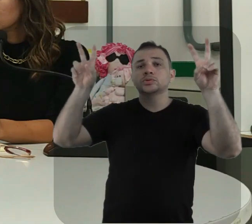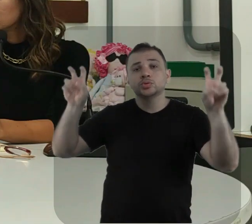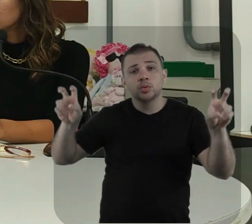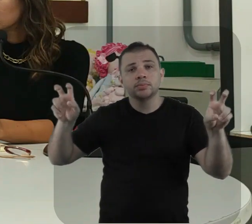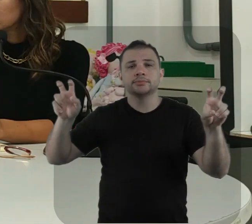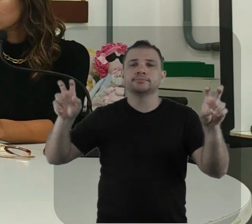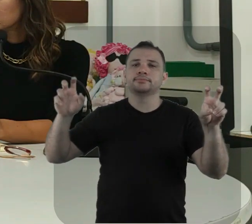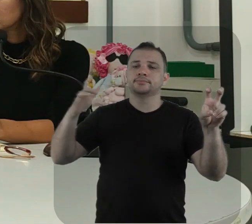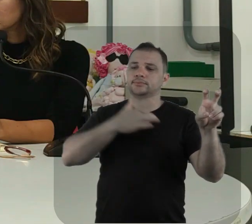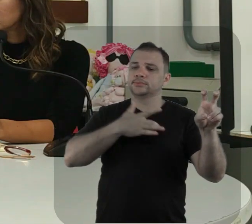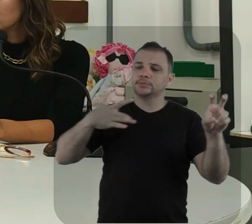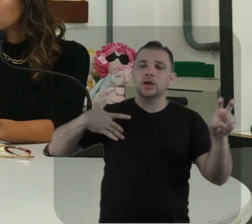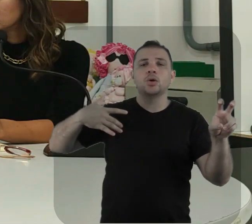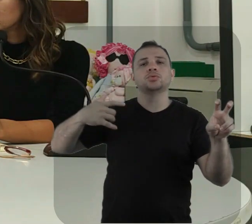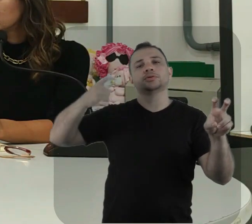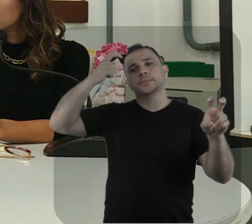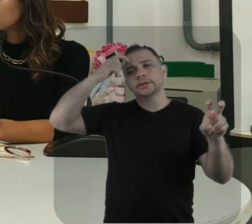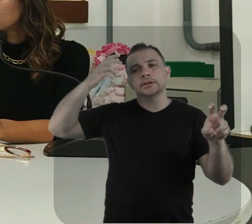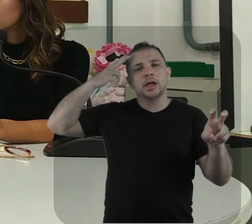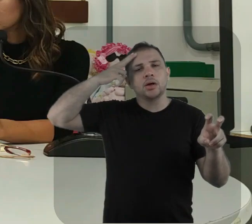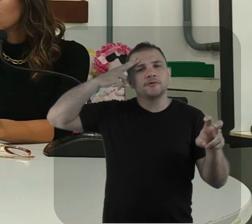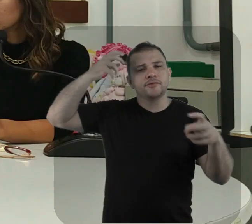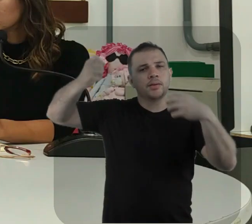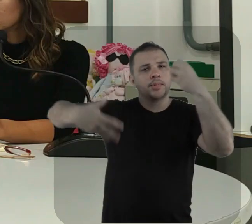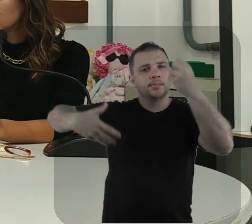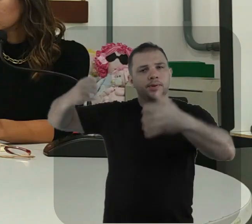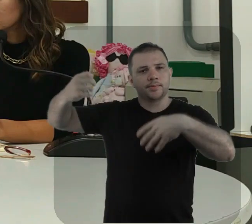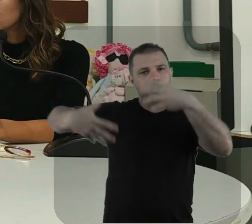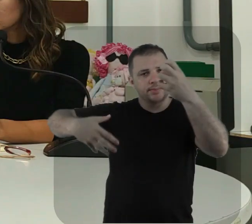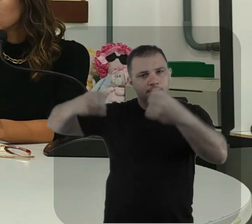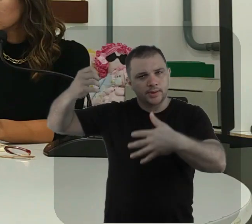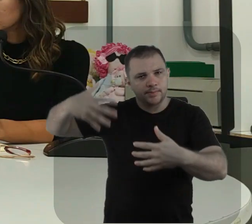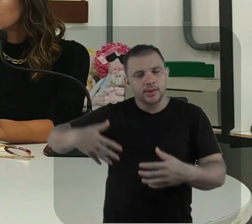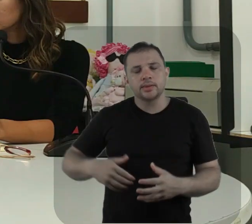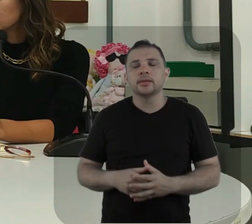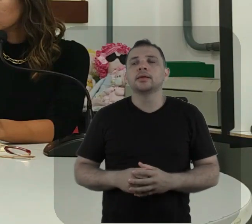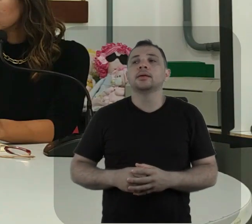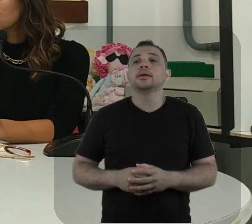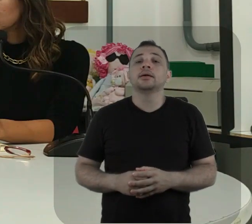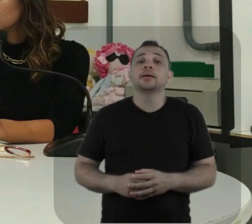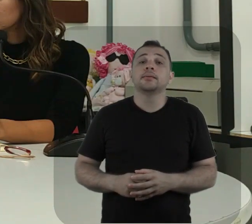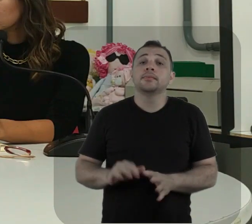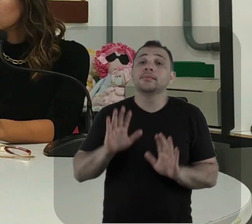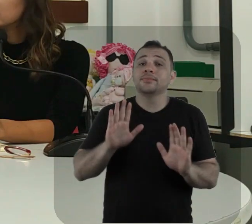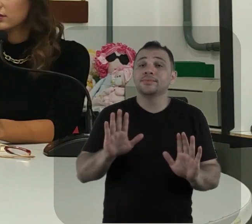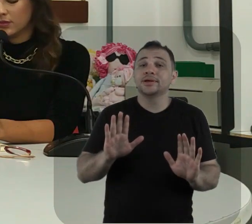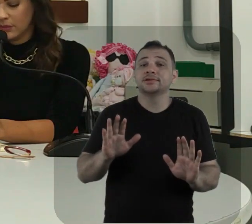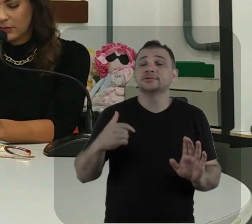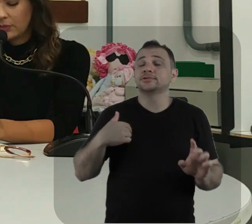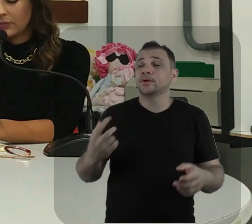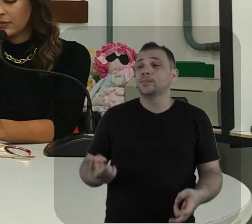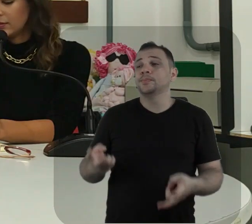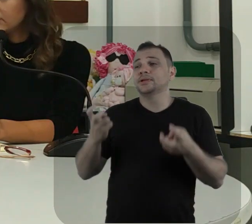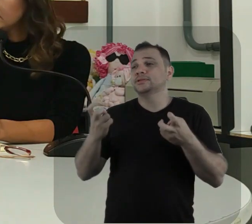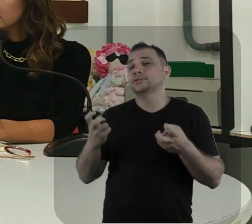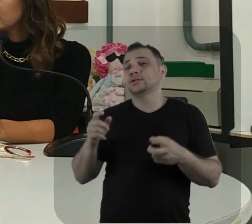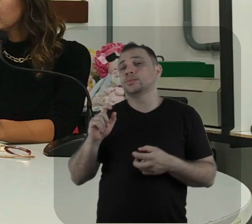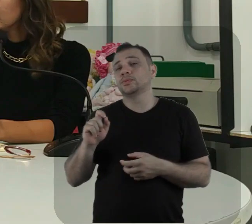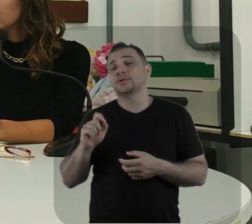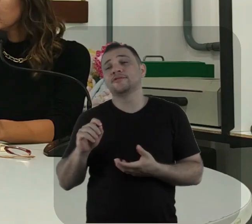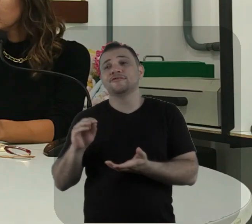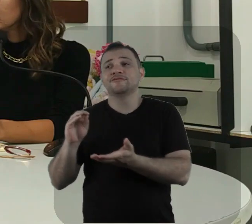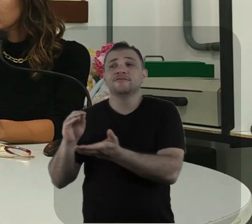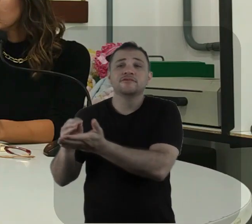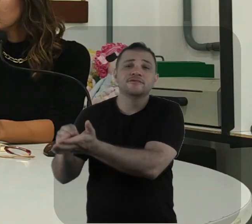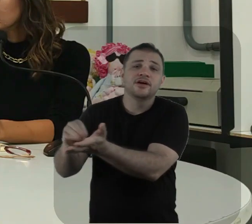essa visão mais ampla da saúde mental, né, junto com essa comunidade escolar. Mas é um outro ponto que eu vejo o quanto ainda